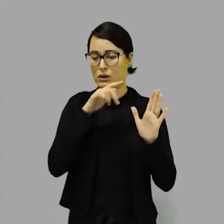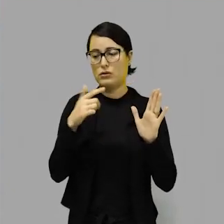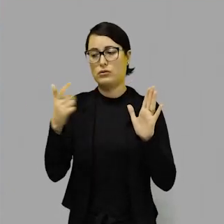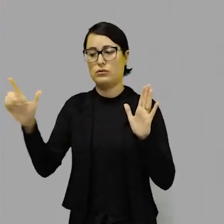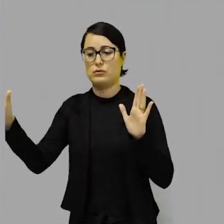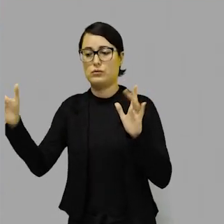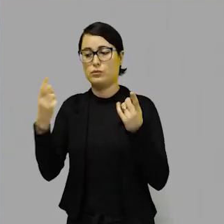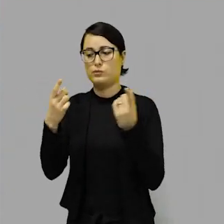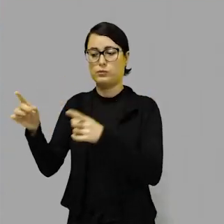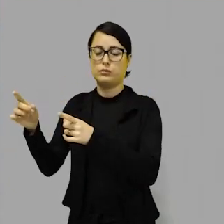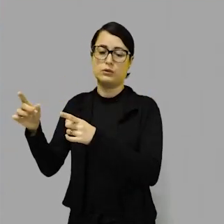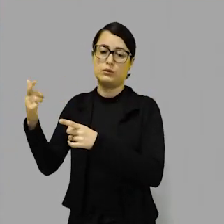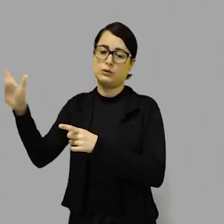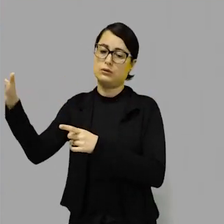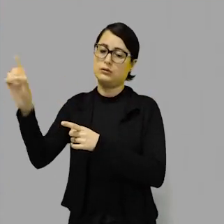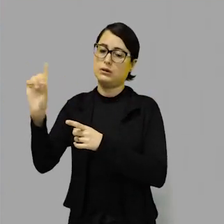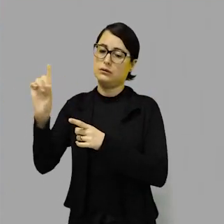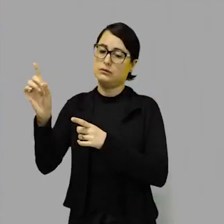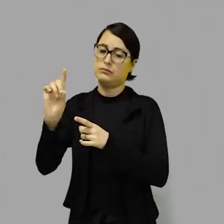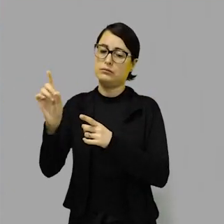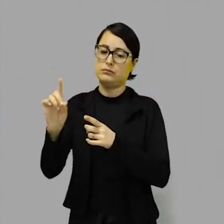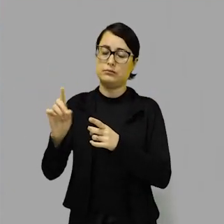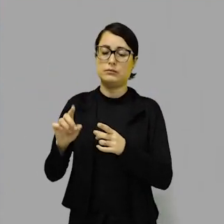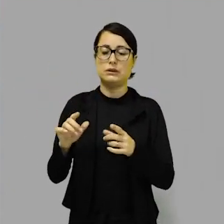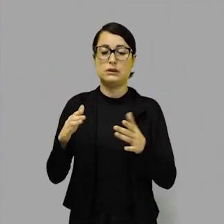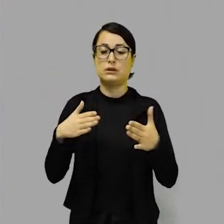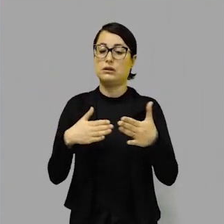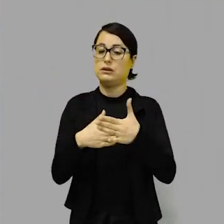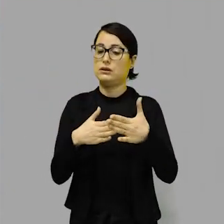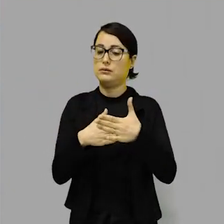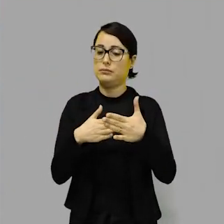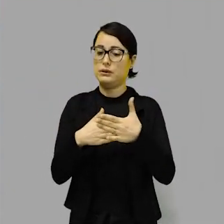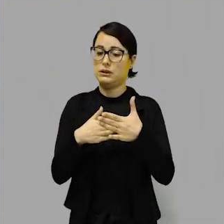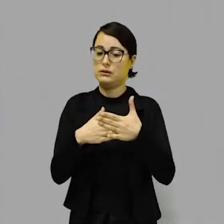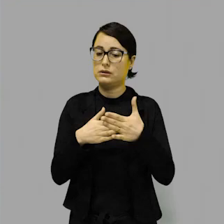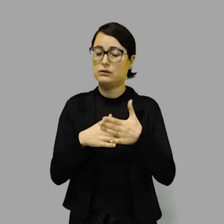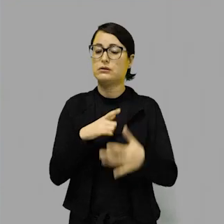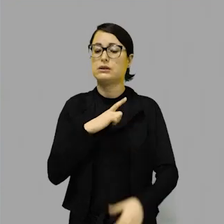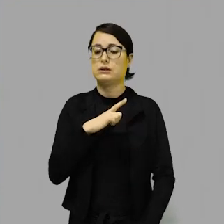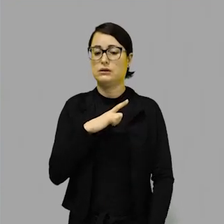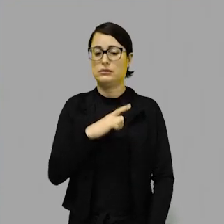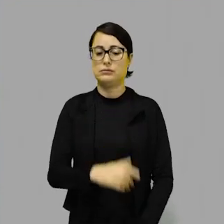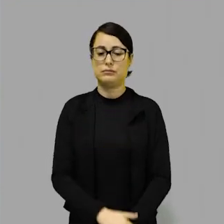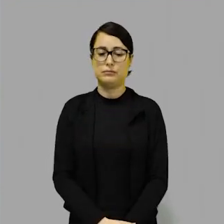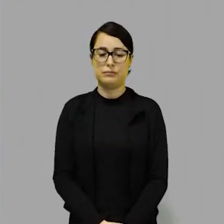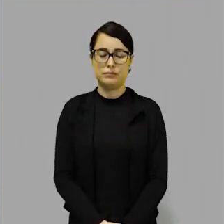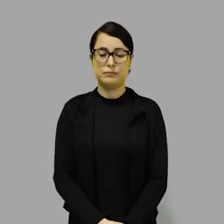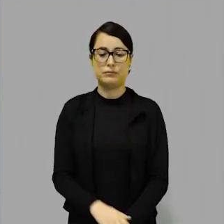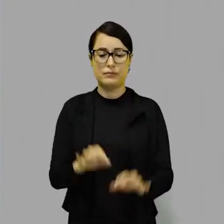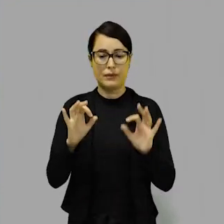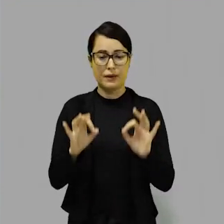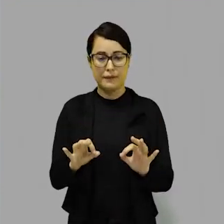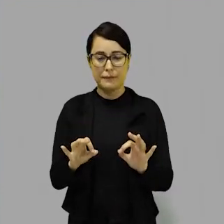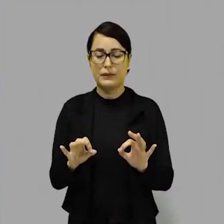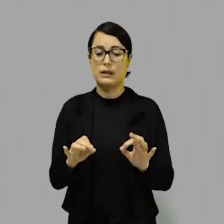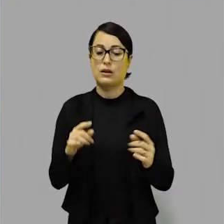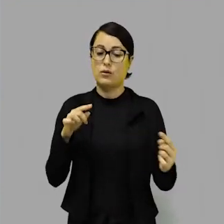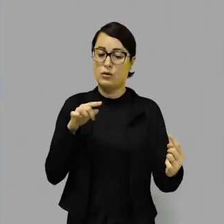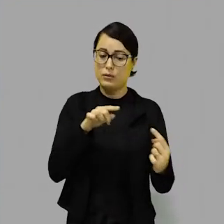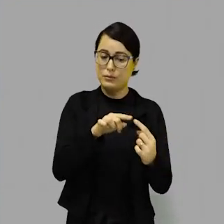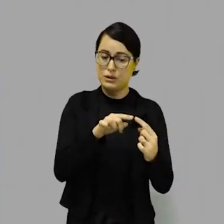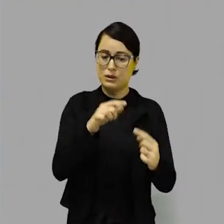outros, ok? Então existe aí esse limite, essa diferença também, certinho? A gente traça